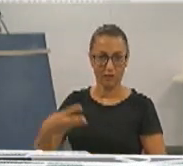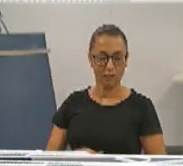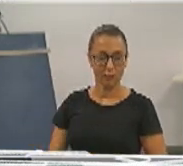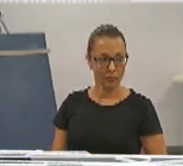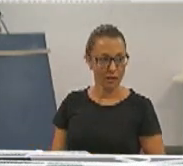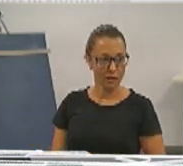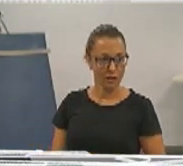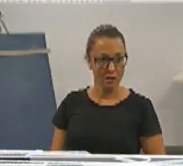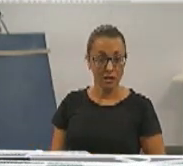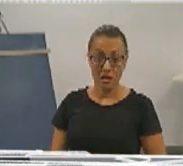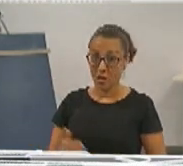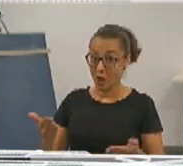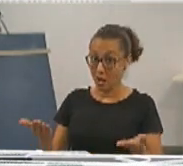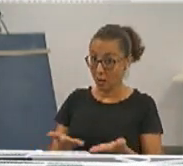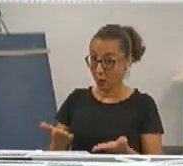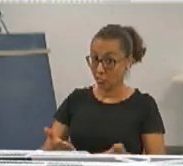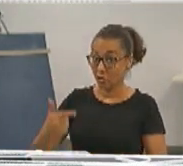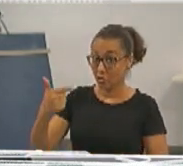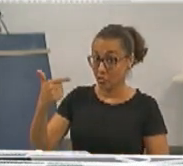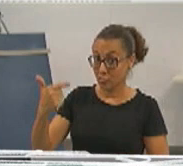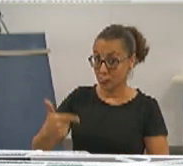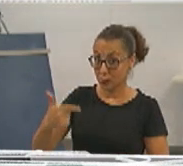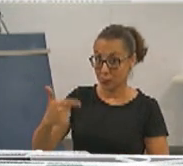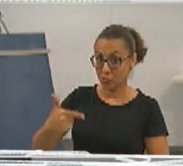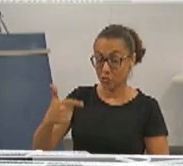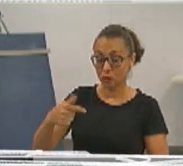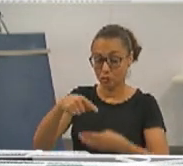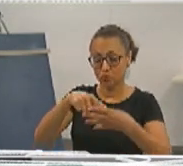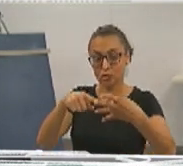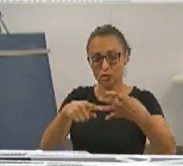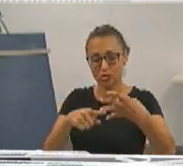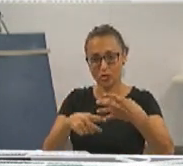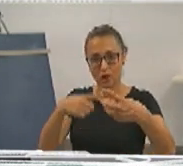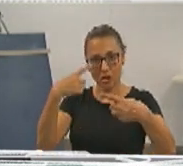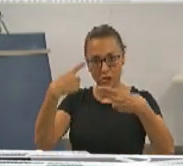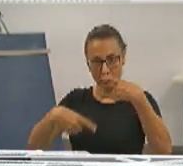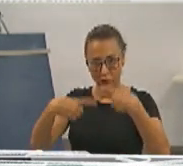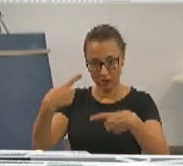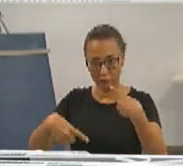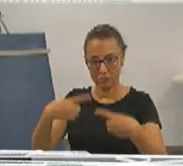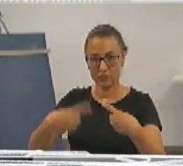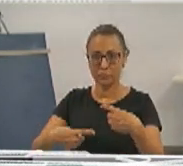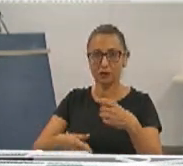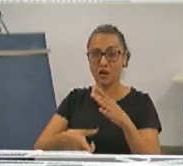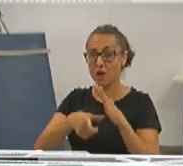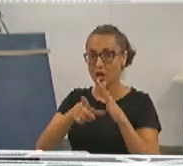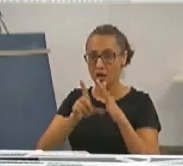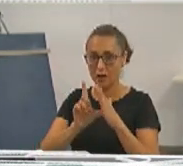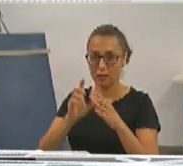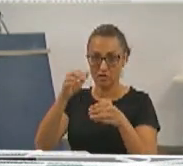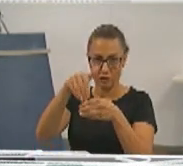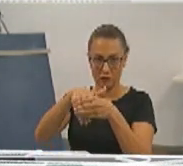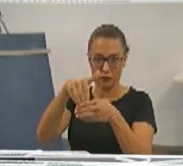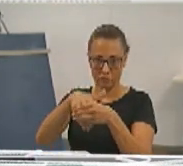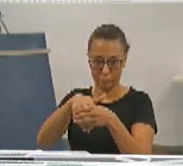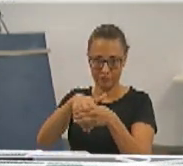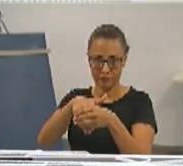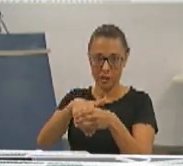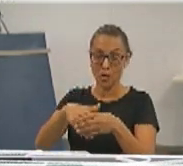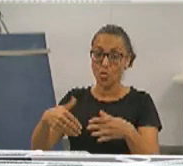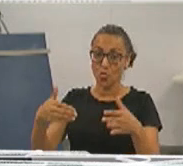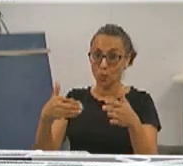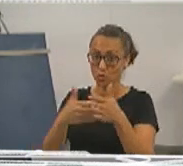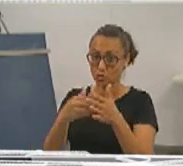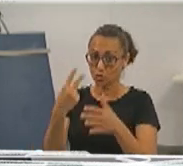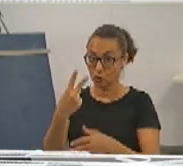Este é o segundo dos quatro debates previstos para antecederem a consulta prévia. Os dois últimos